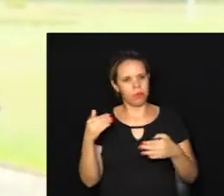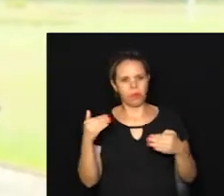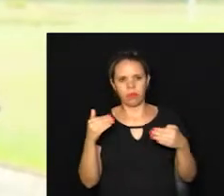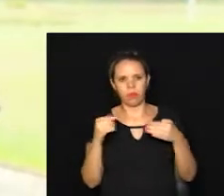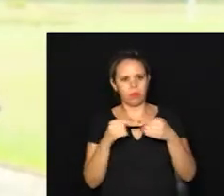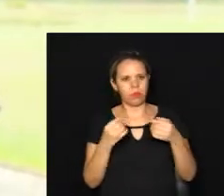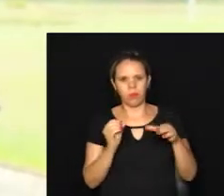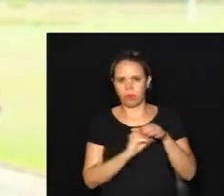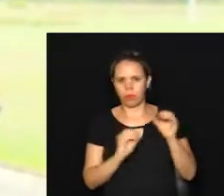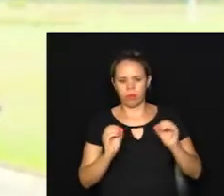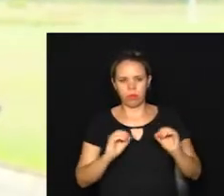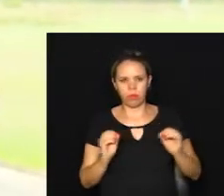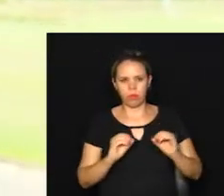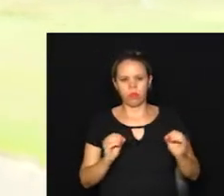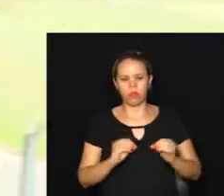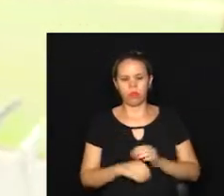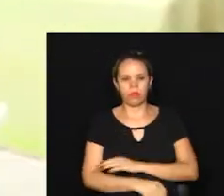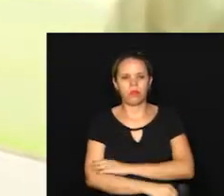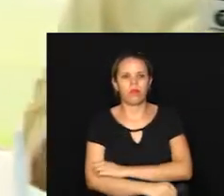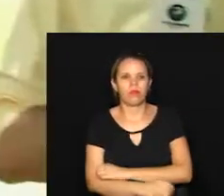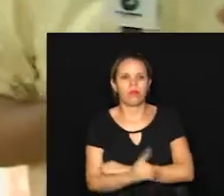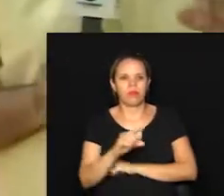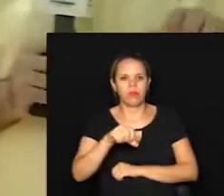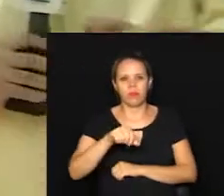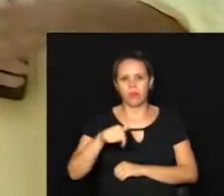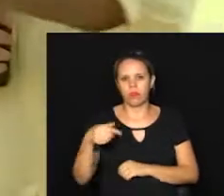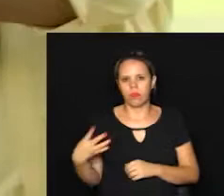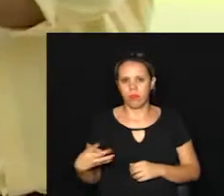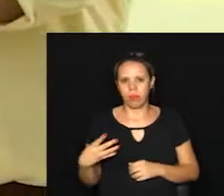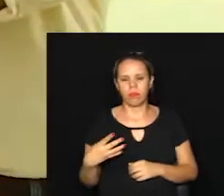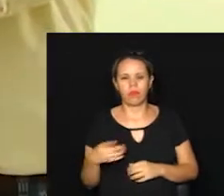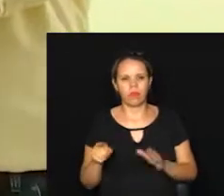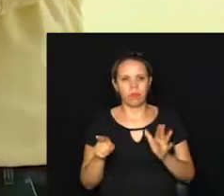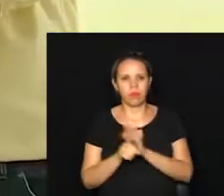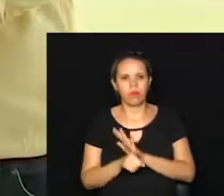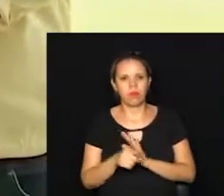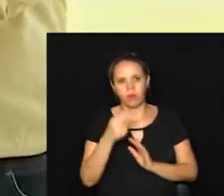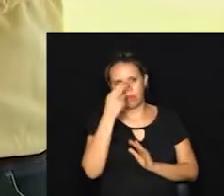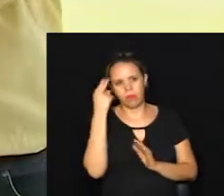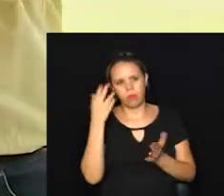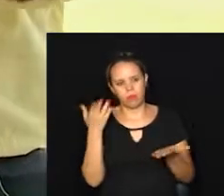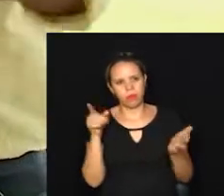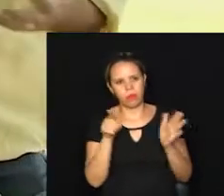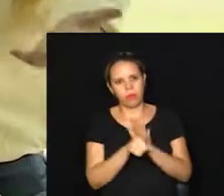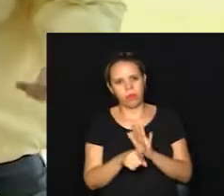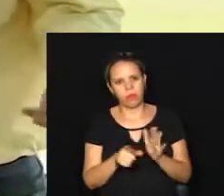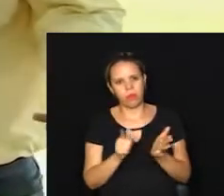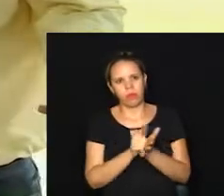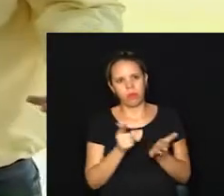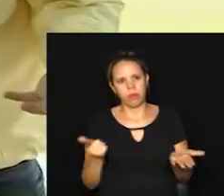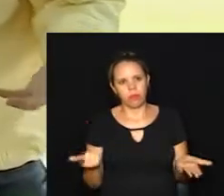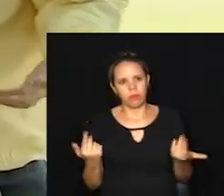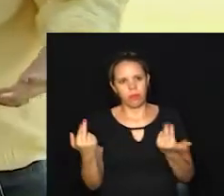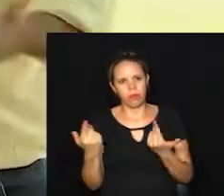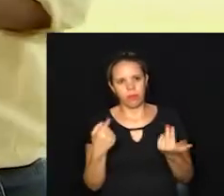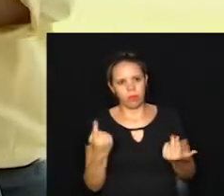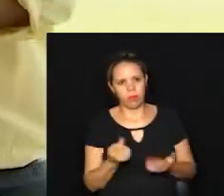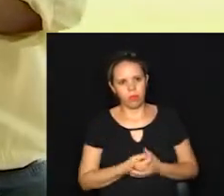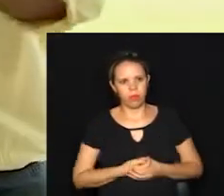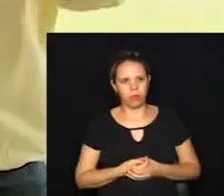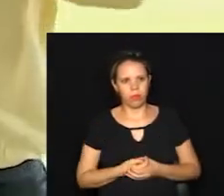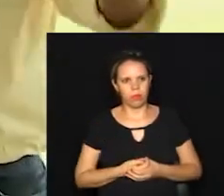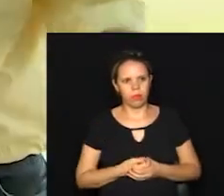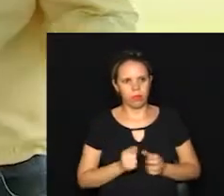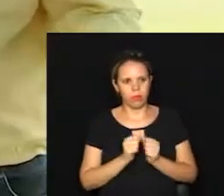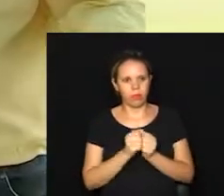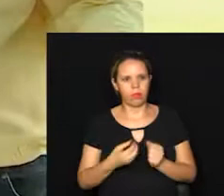em 1974. Bom, deixa eu passar para o Gabriel Castro, o Stefan Campineiro, né, que é jornalista, assim como nós, está